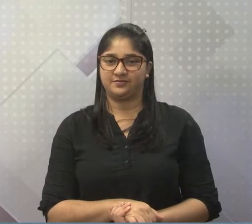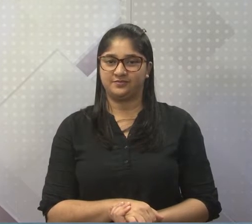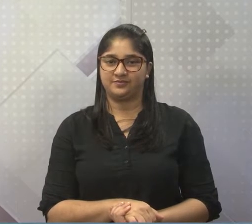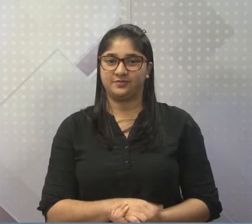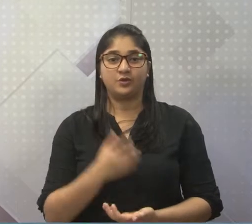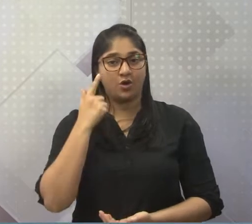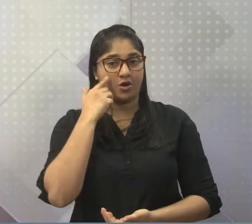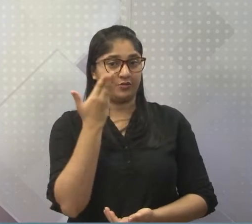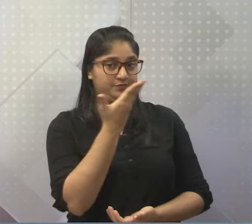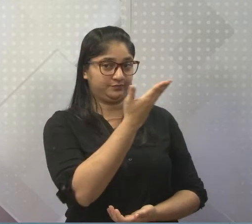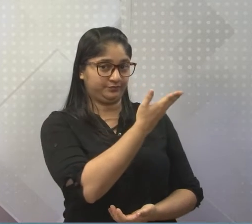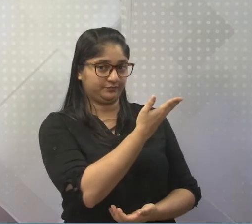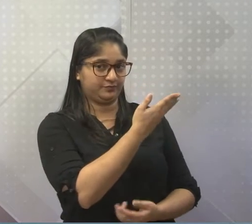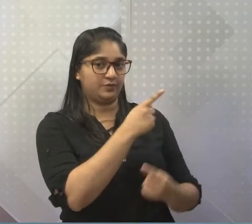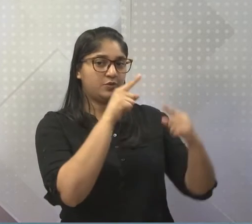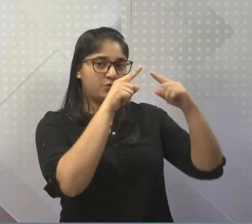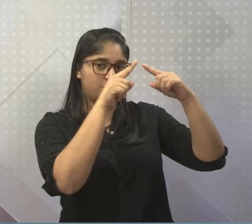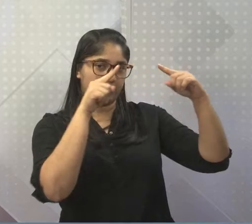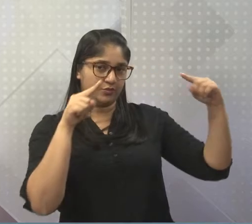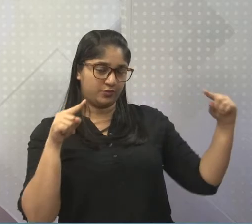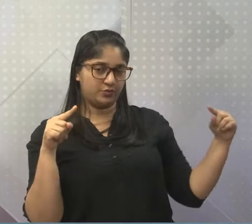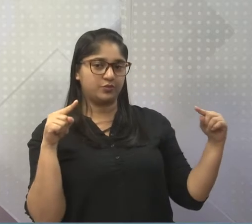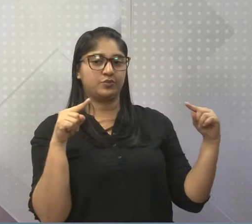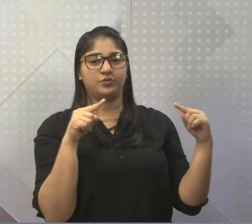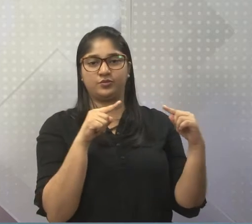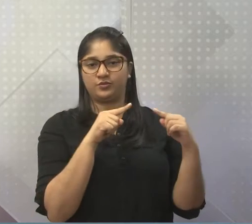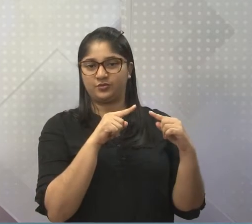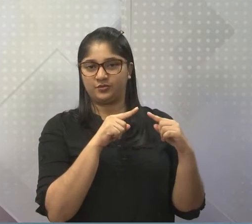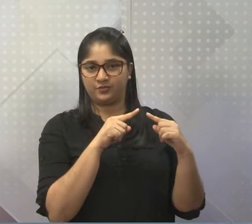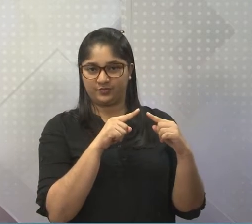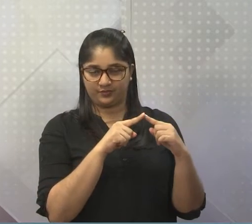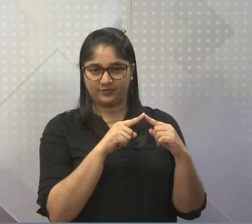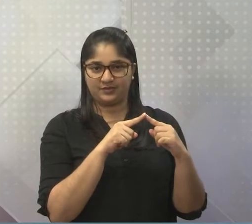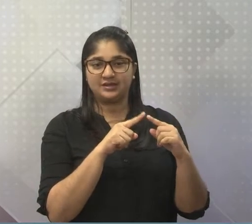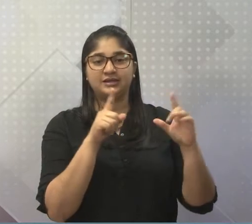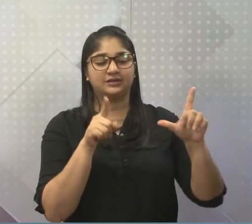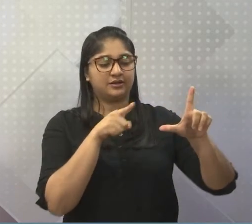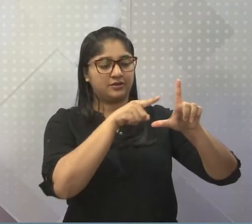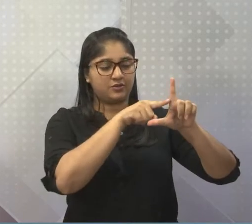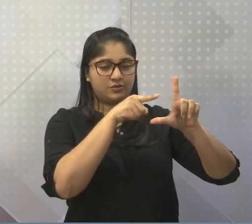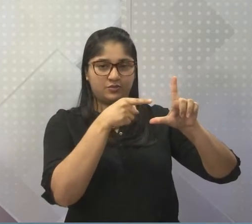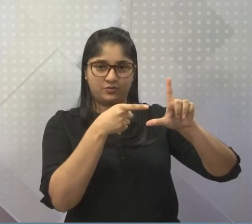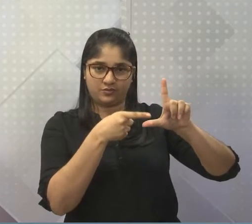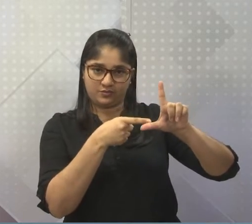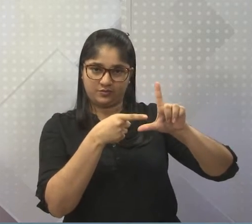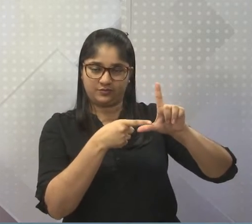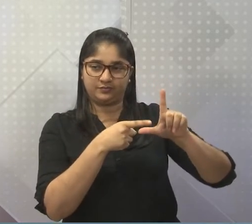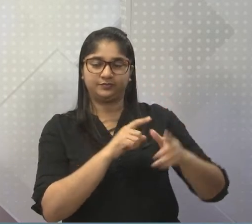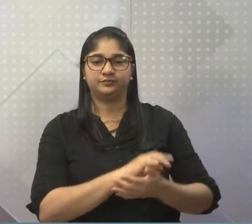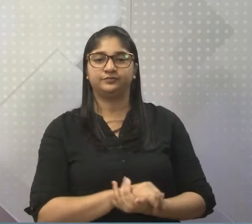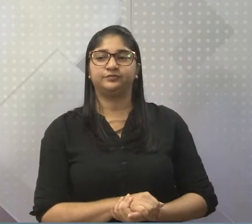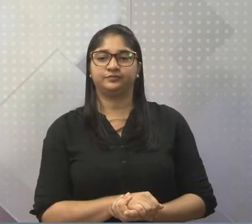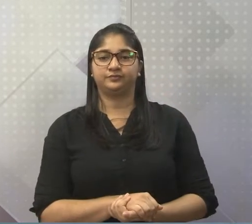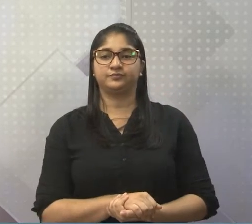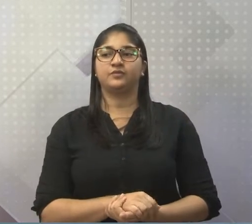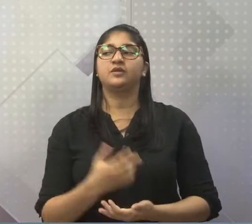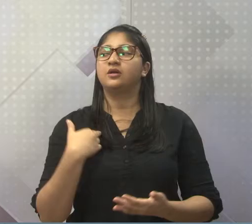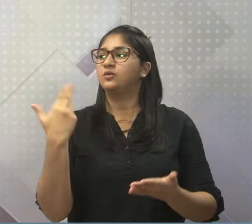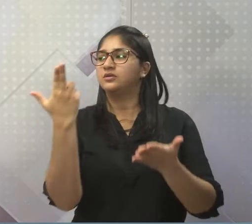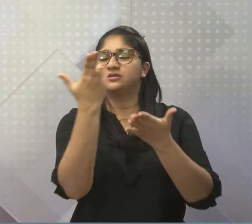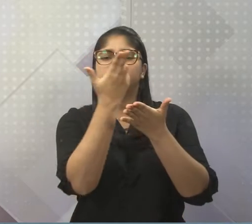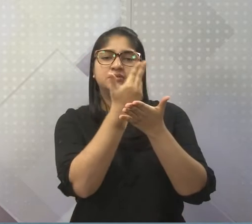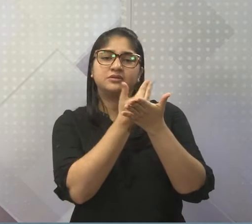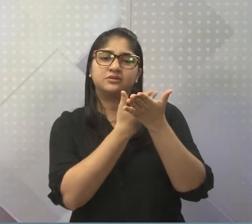Pronto, eu tenho aqui o meu triângulo retângulo com o meu ângulo reto aqui.